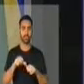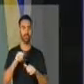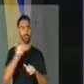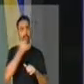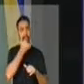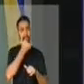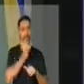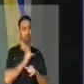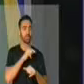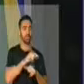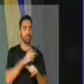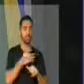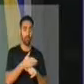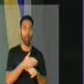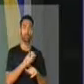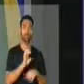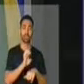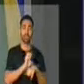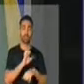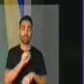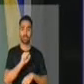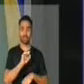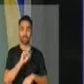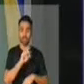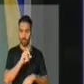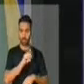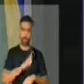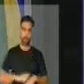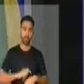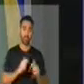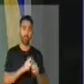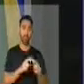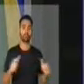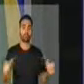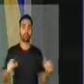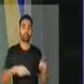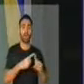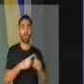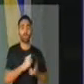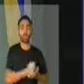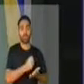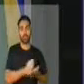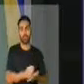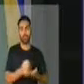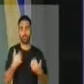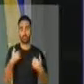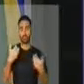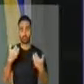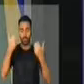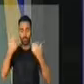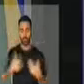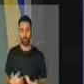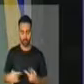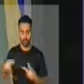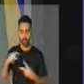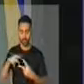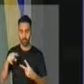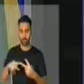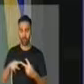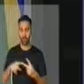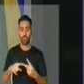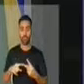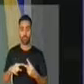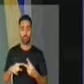crescer em eficiência e em amparo. E aí, senhor presidente, quero tratar sobre dois pontos específicos. Doutor Carneiro